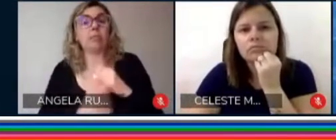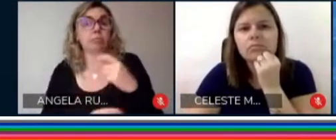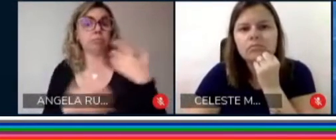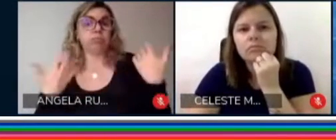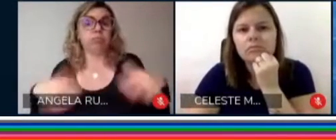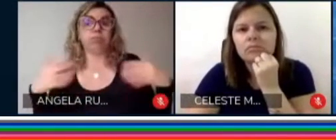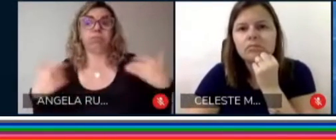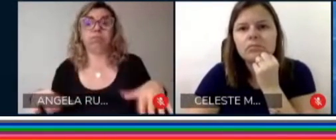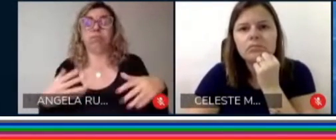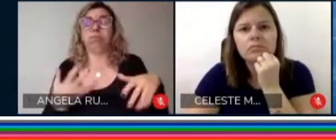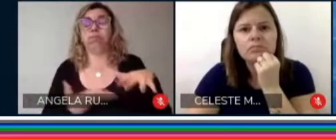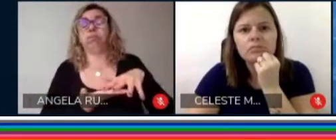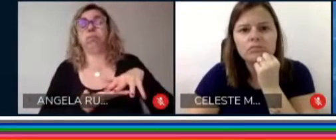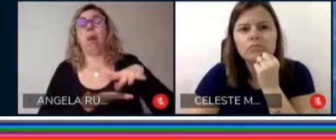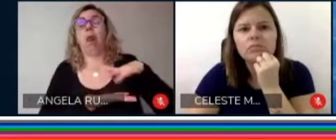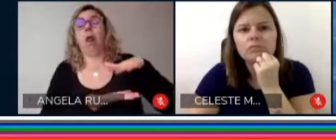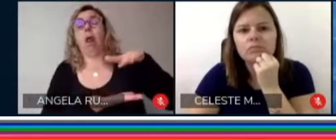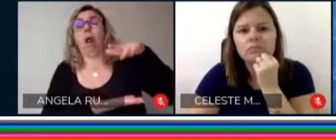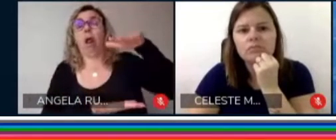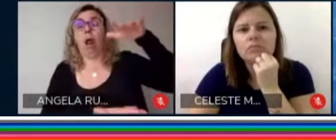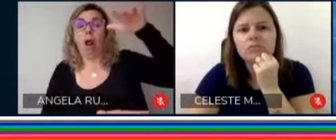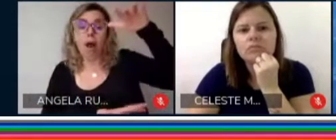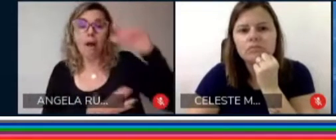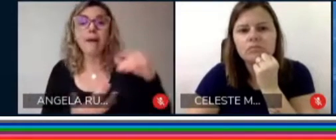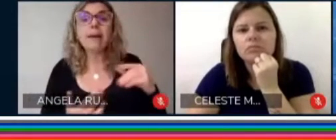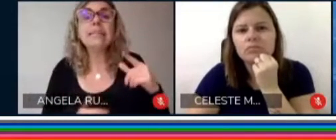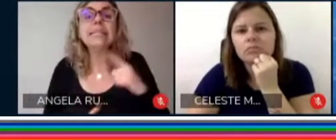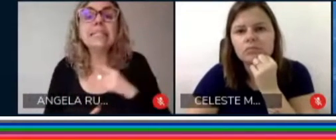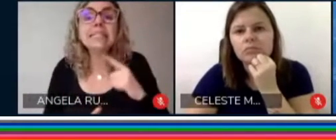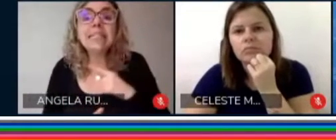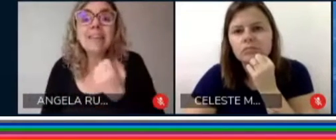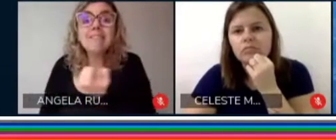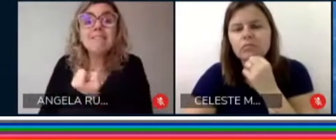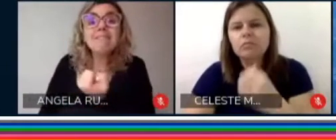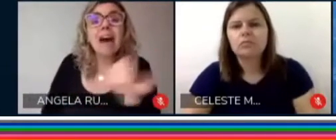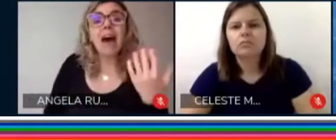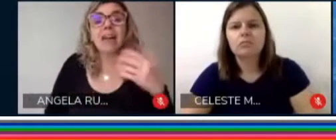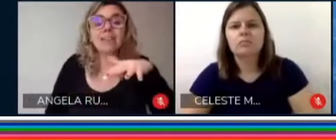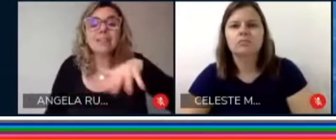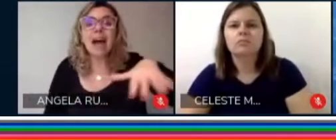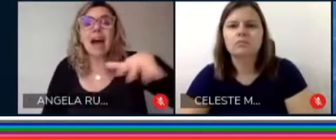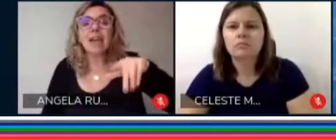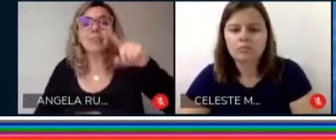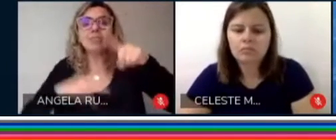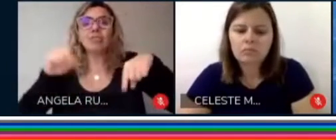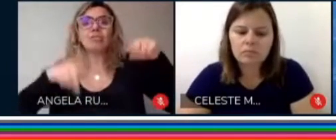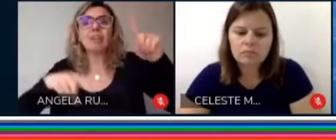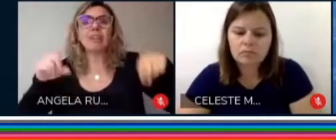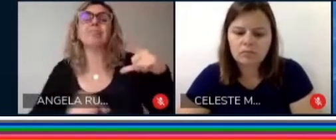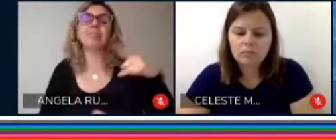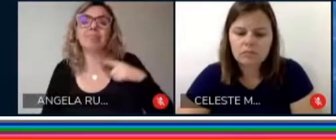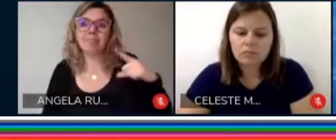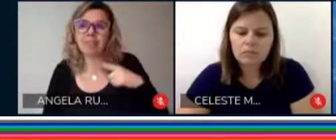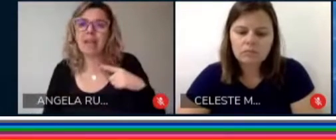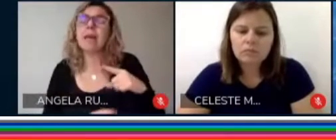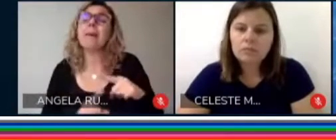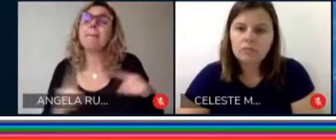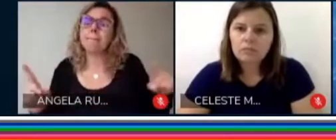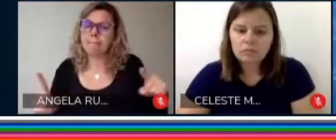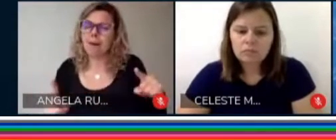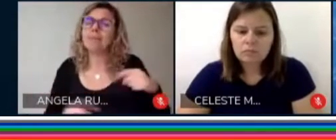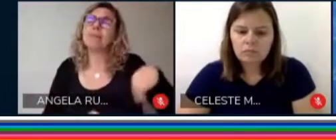ele é imenso, e tem várias especificidades que a gente vai se deparando, mas que, com as quais